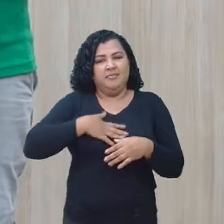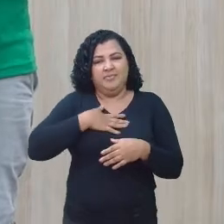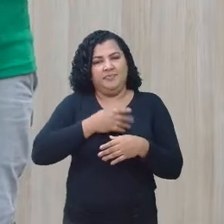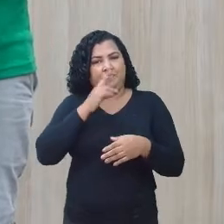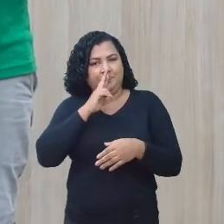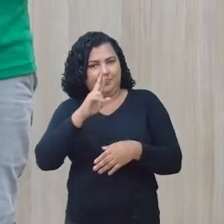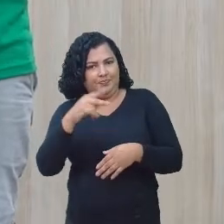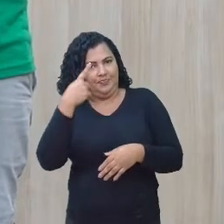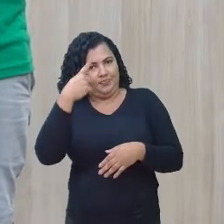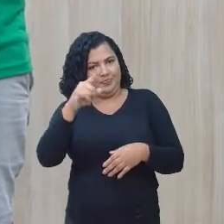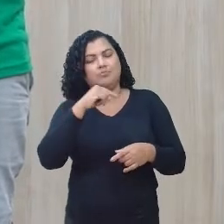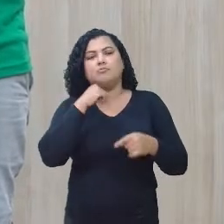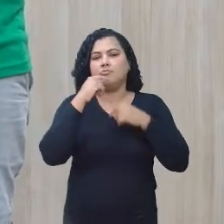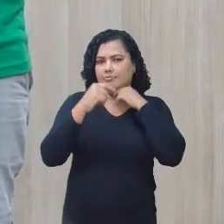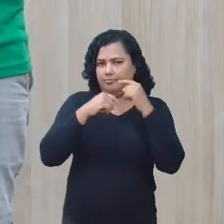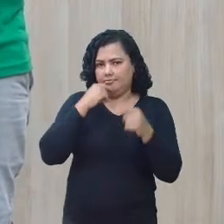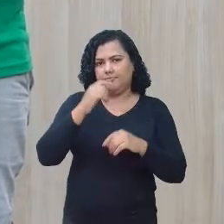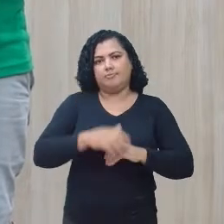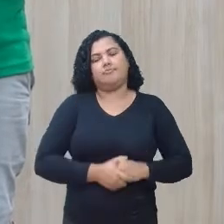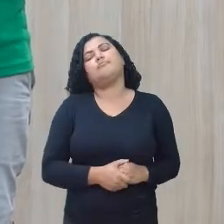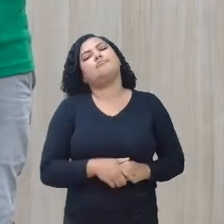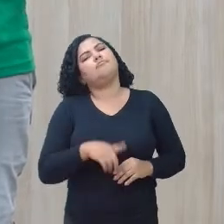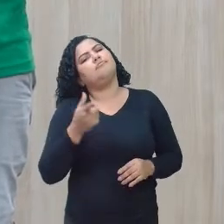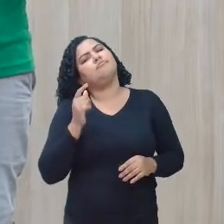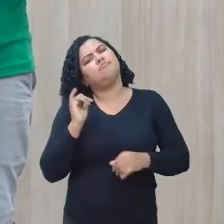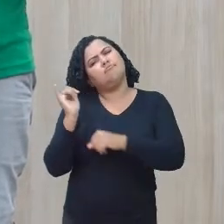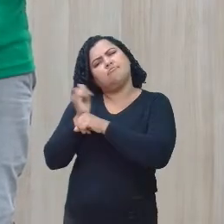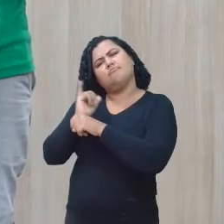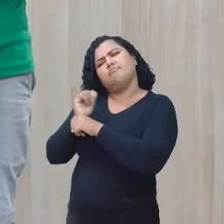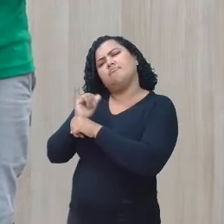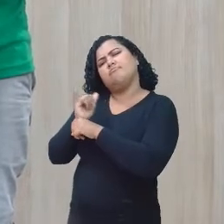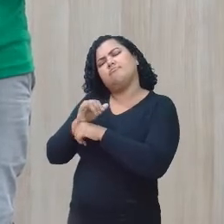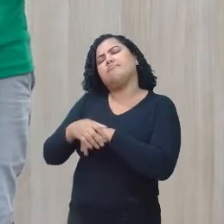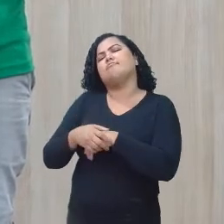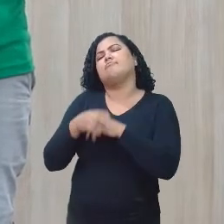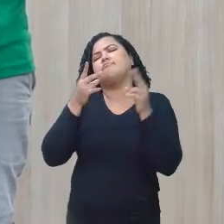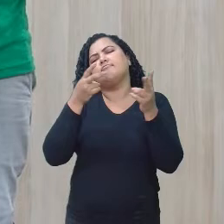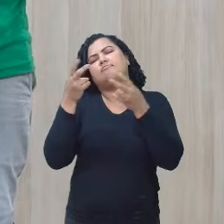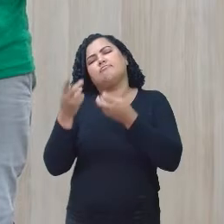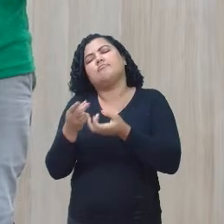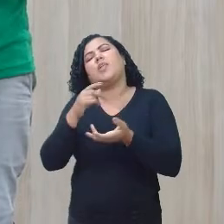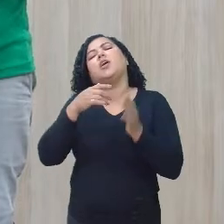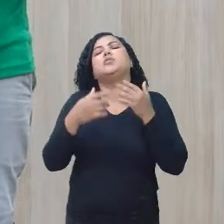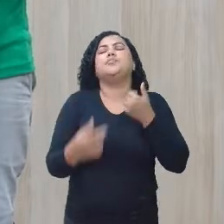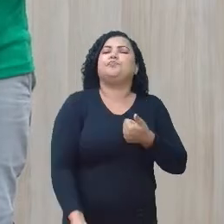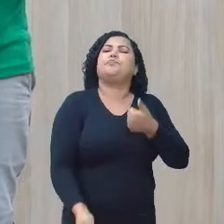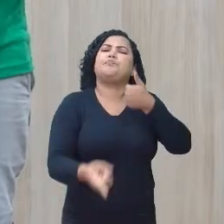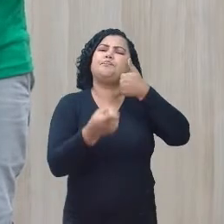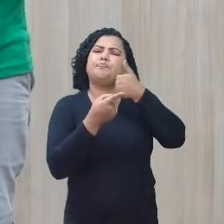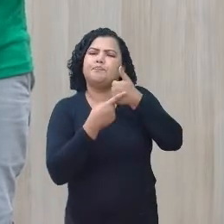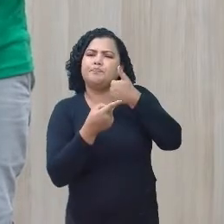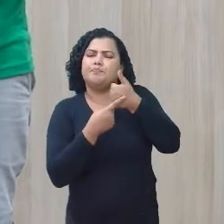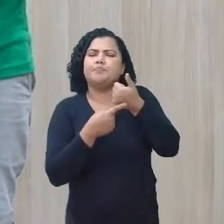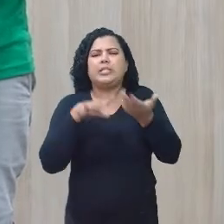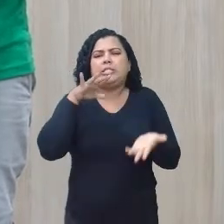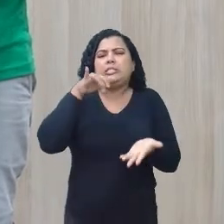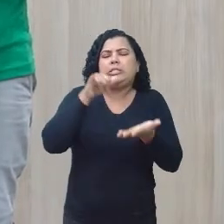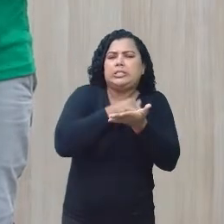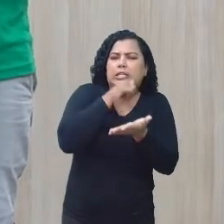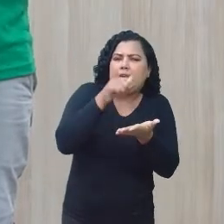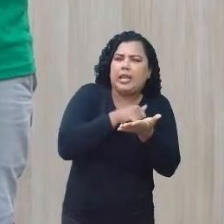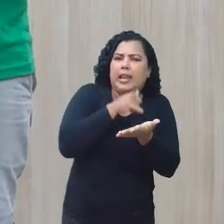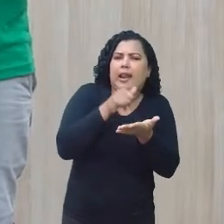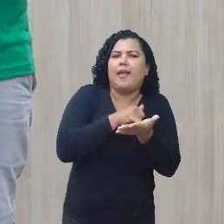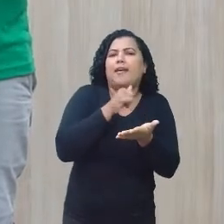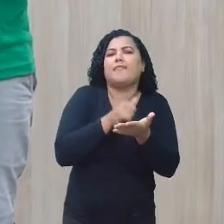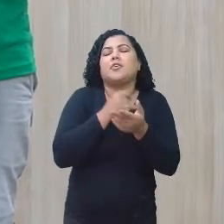E aproveita para observar lá o nosso canal, aquela historinha de sempre, né? Ou seja, se inscreve, coloca lá as notificações